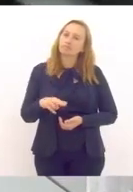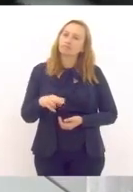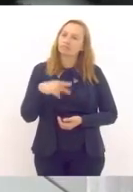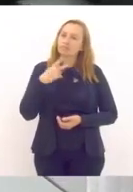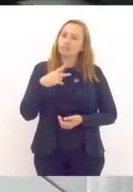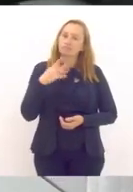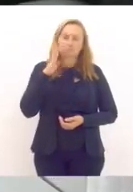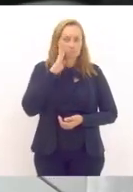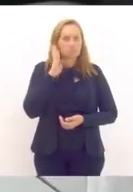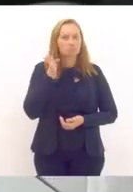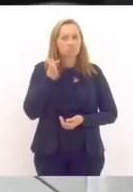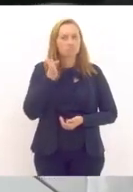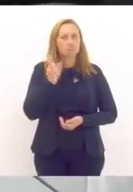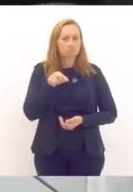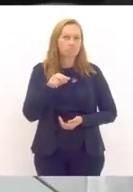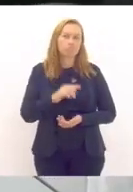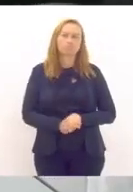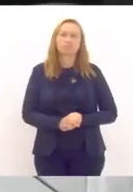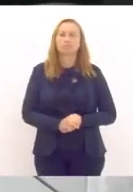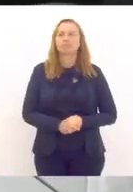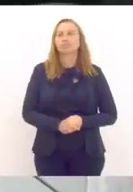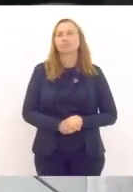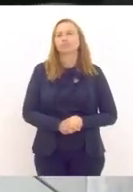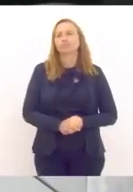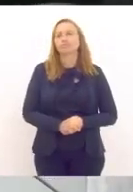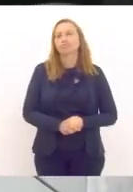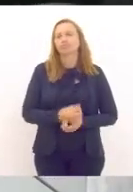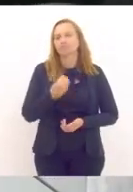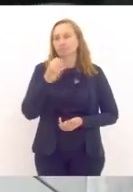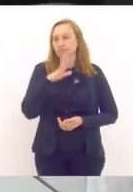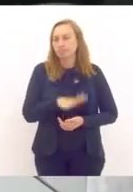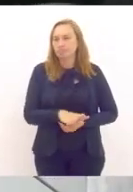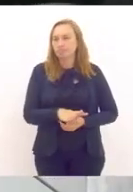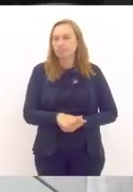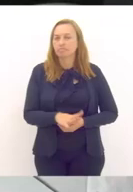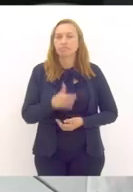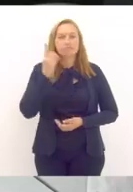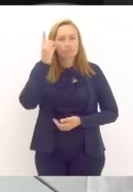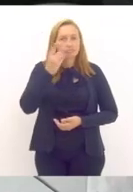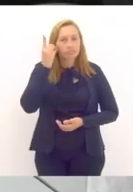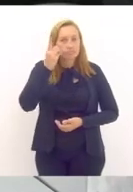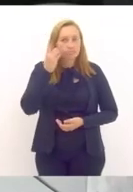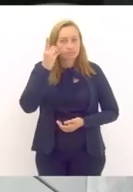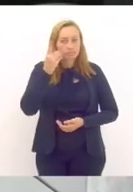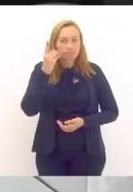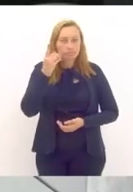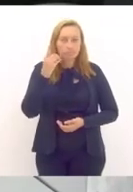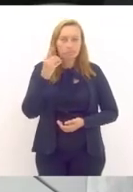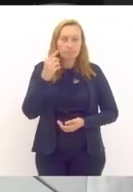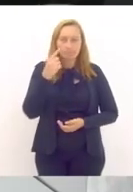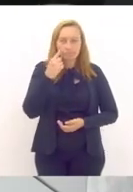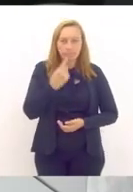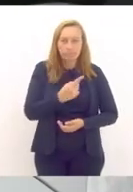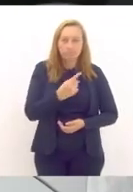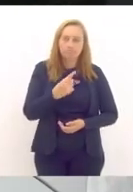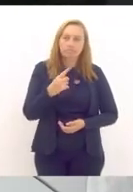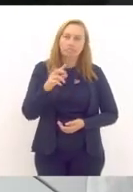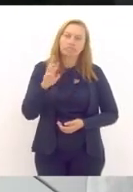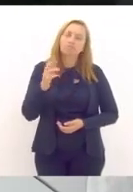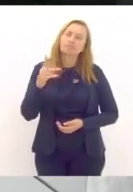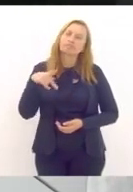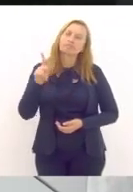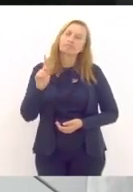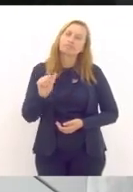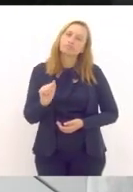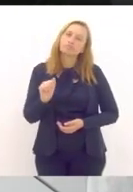muito fundamentais, né? Para além do meu boa tarde às deputadas, vi que a Élica Takemoto também estava por aí,